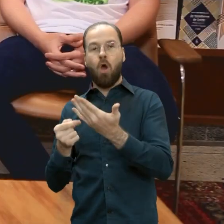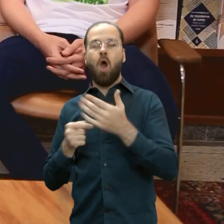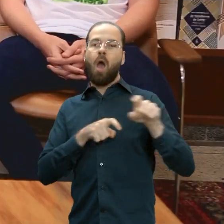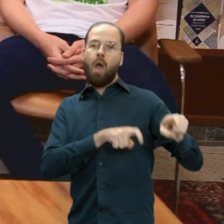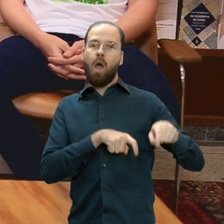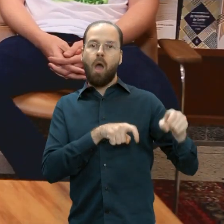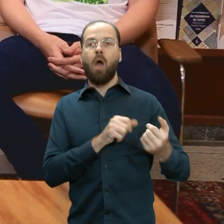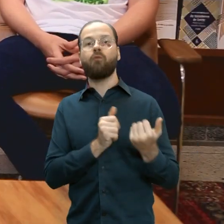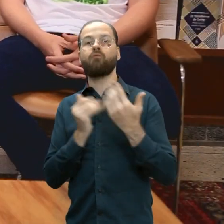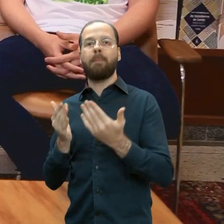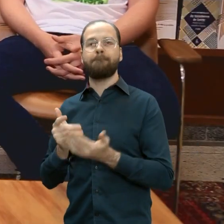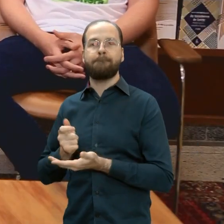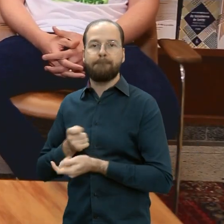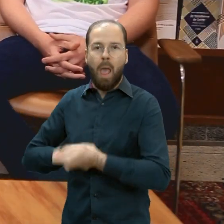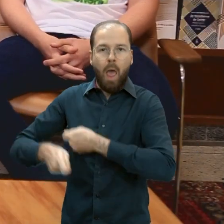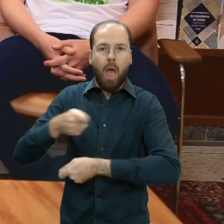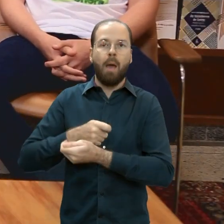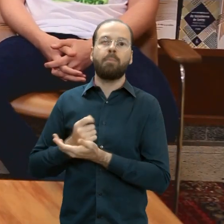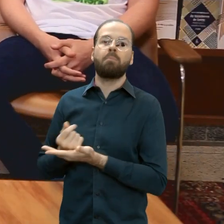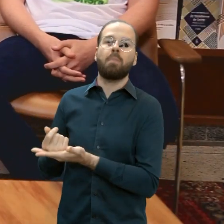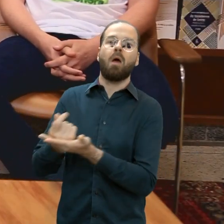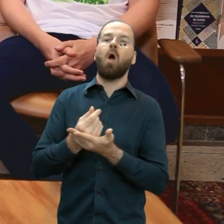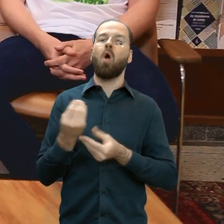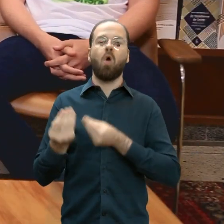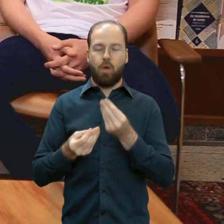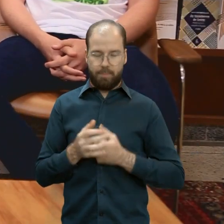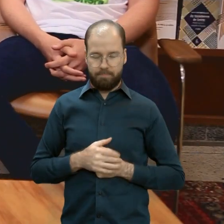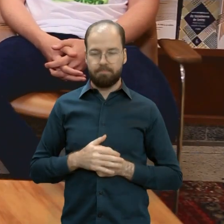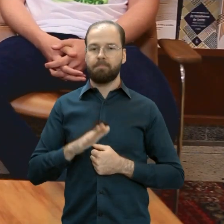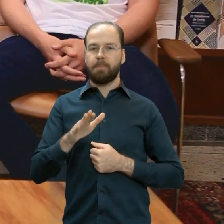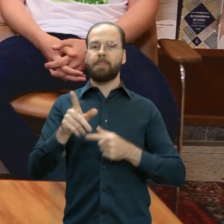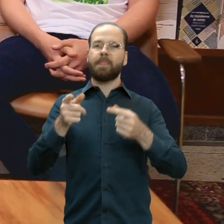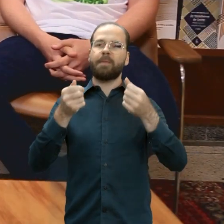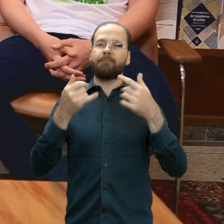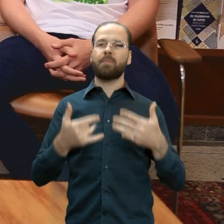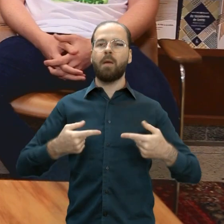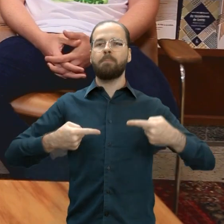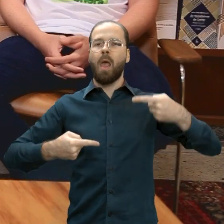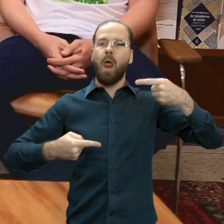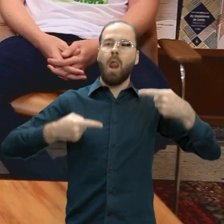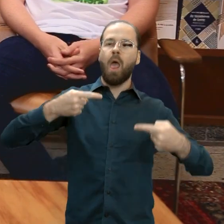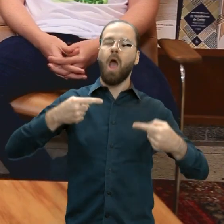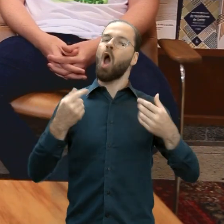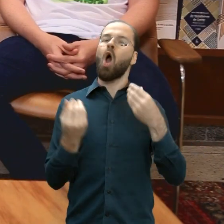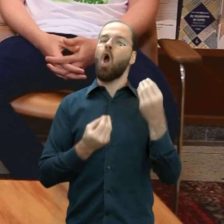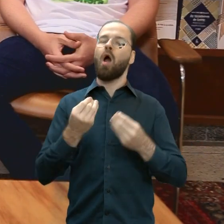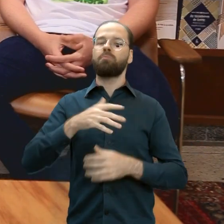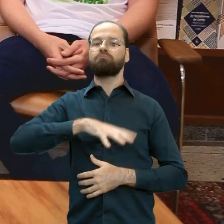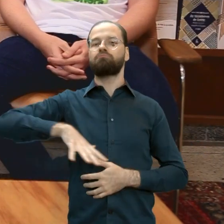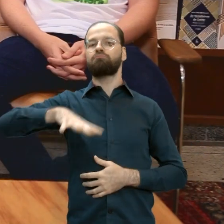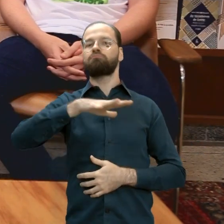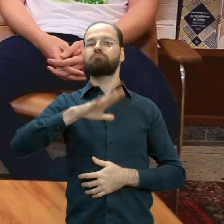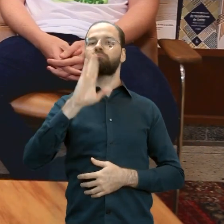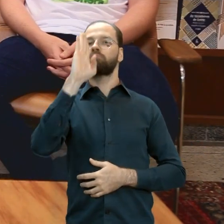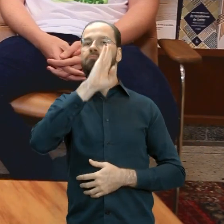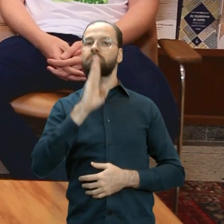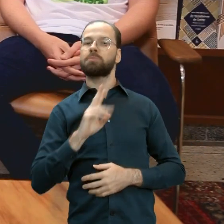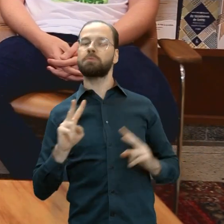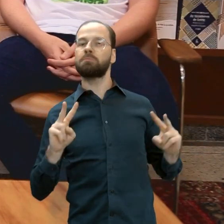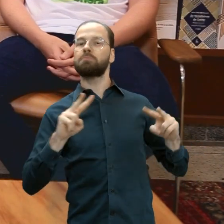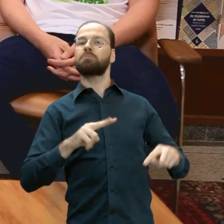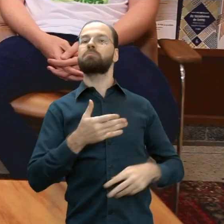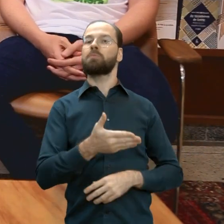por falar nessa questão aí de competição, como que a gente está no setor, né, agropecuário frente ao